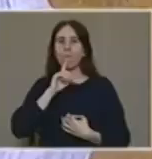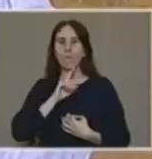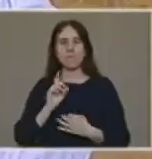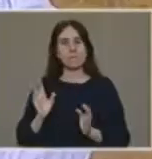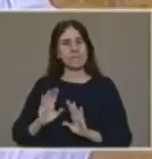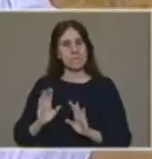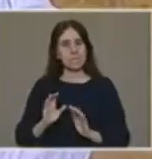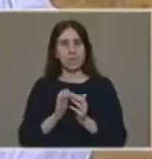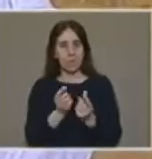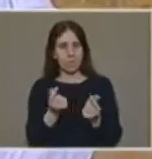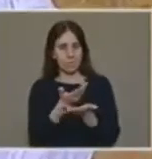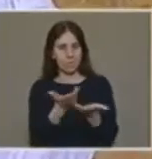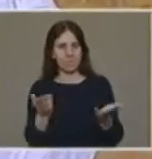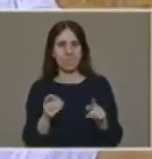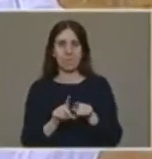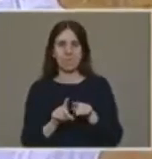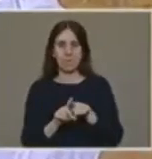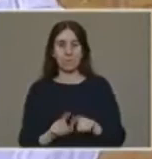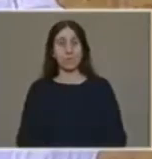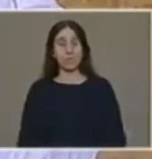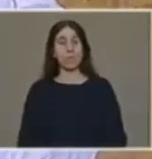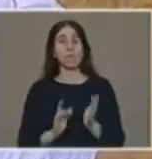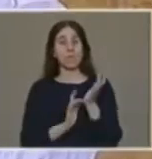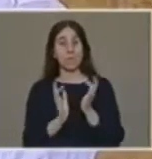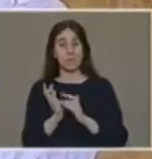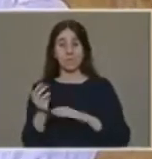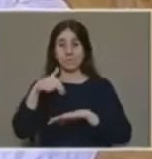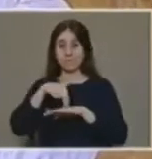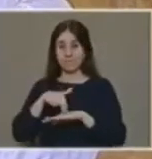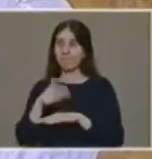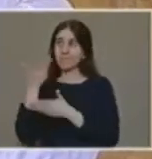especial. Oremos, irmãos. Cristo ressuscitado,